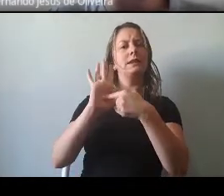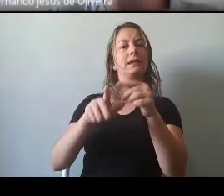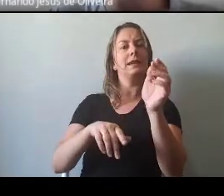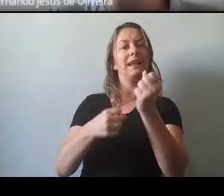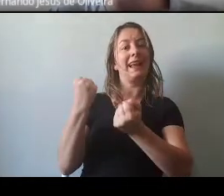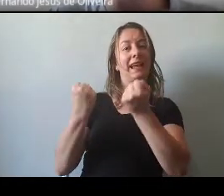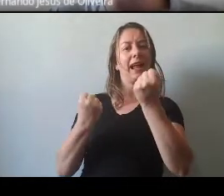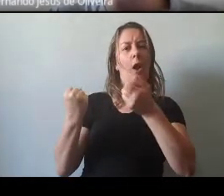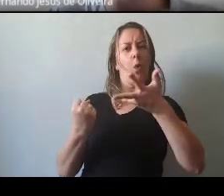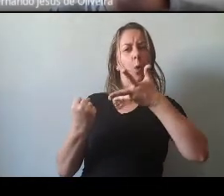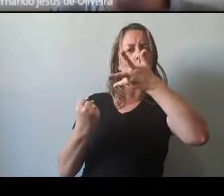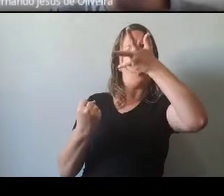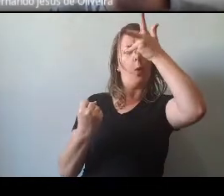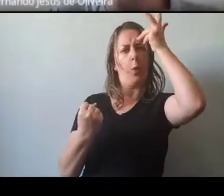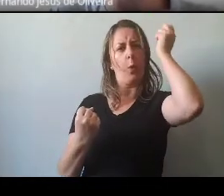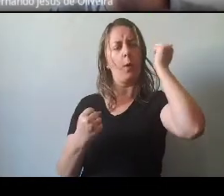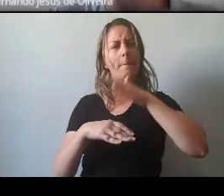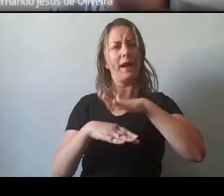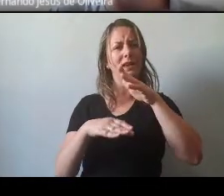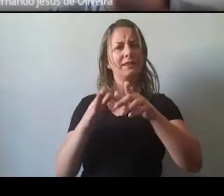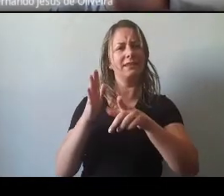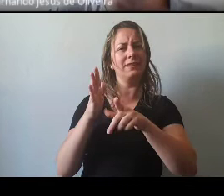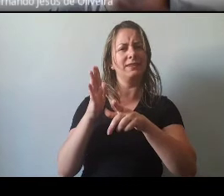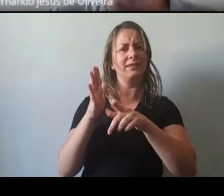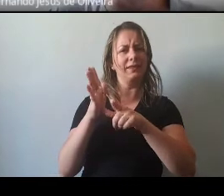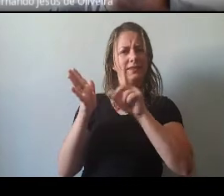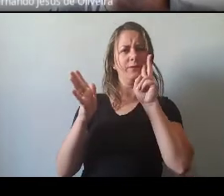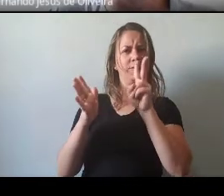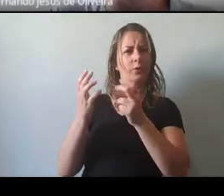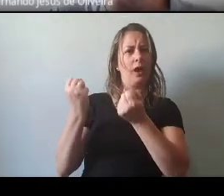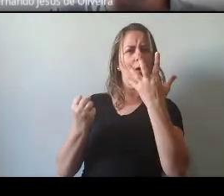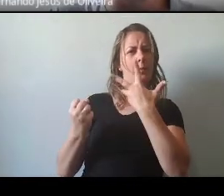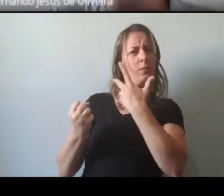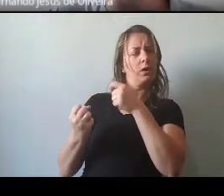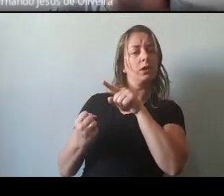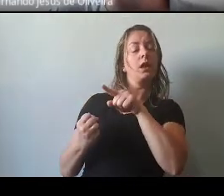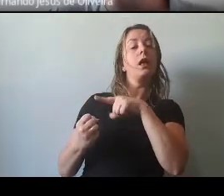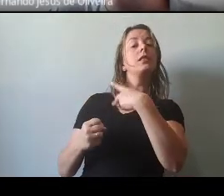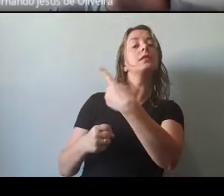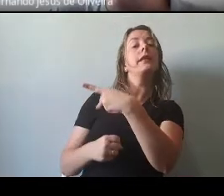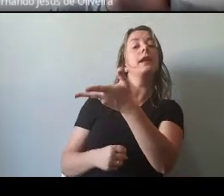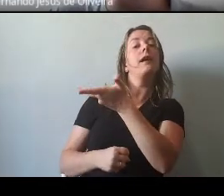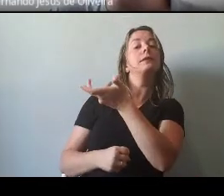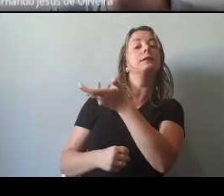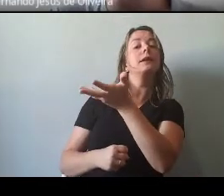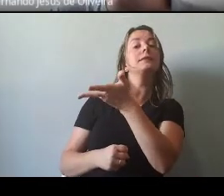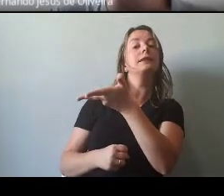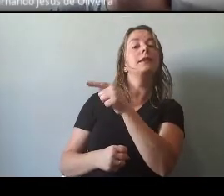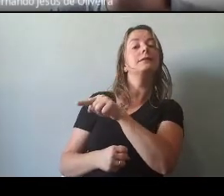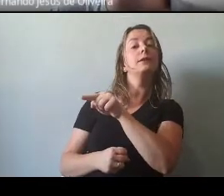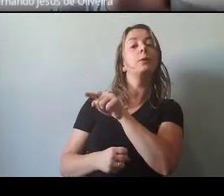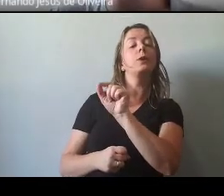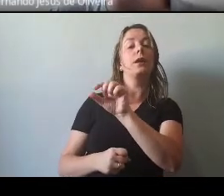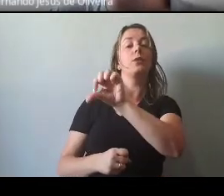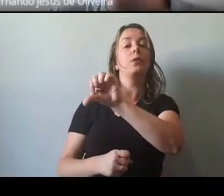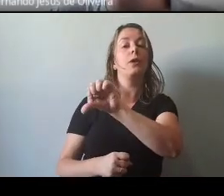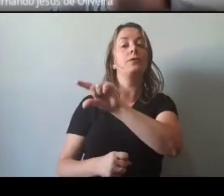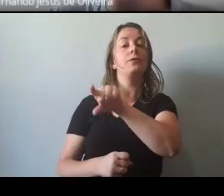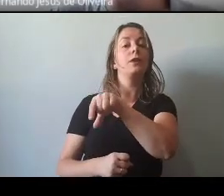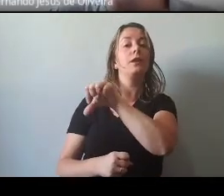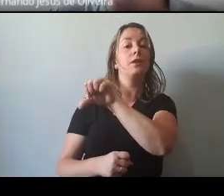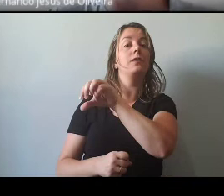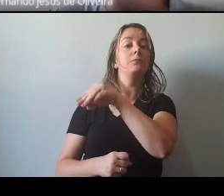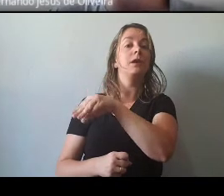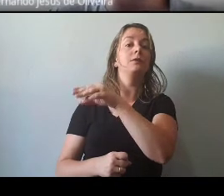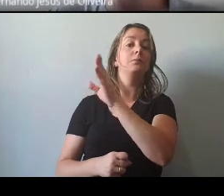mais rápidos do mundo, né, aquele carro muito bonito que a gente viu lá, ele tem aceleração de 9,9 metros por segundo quadrado,